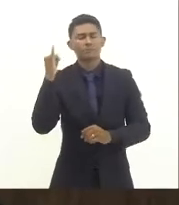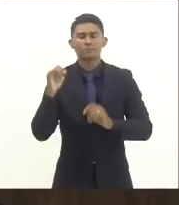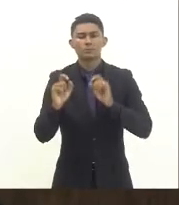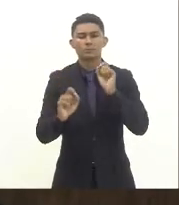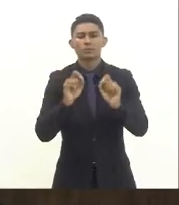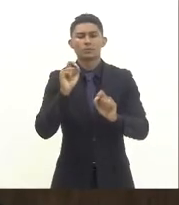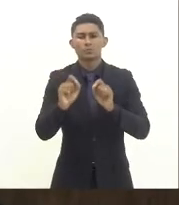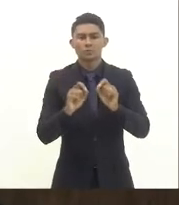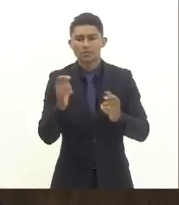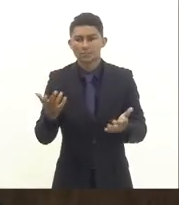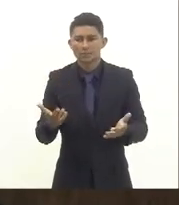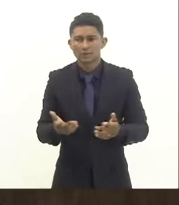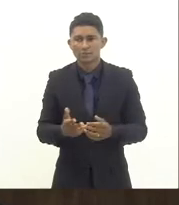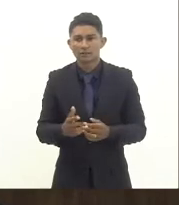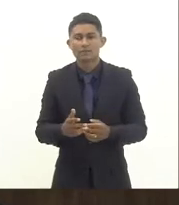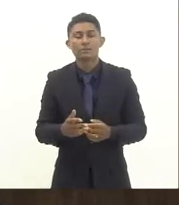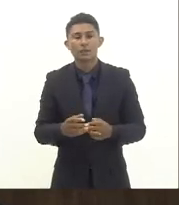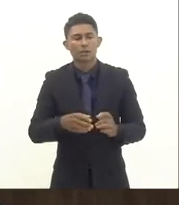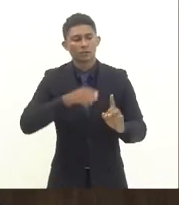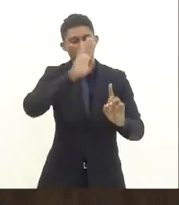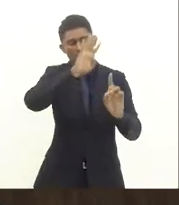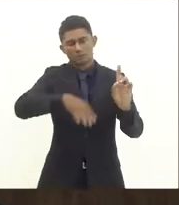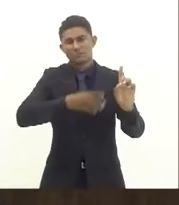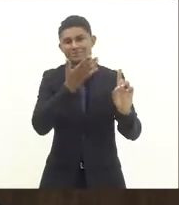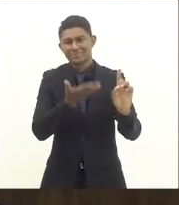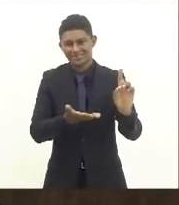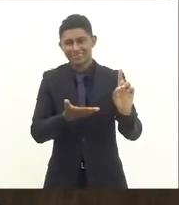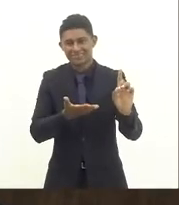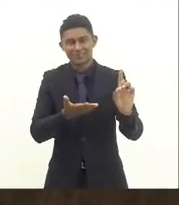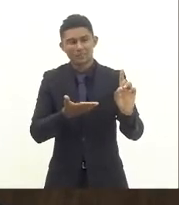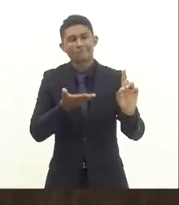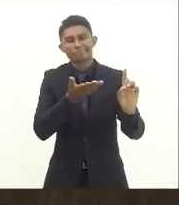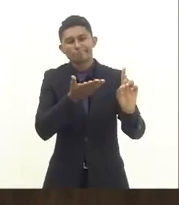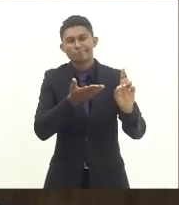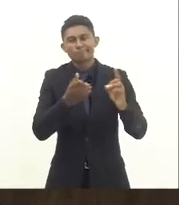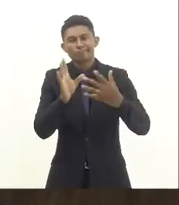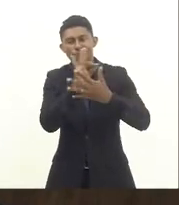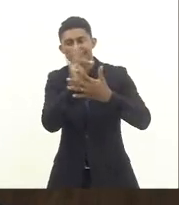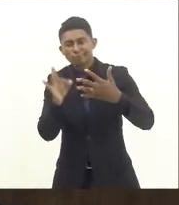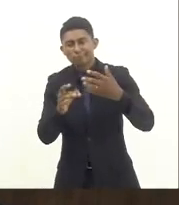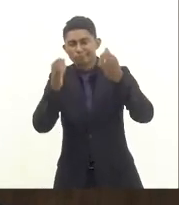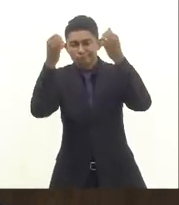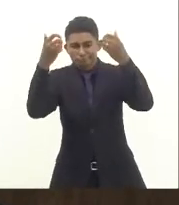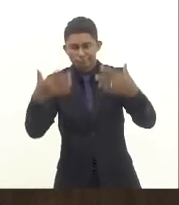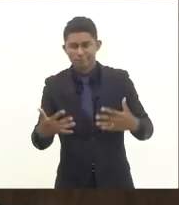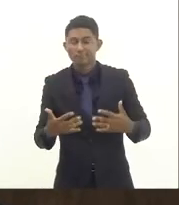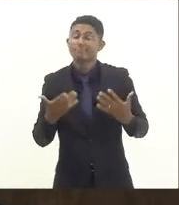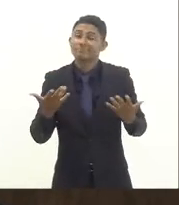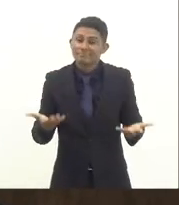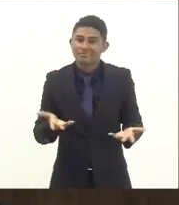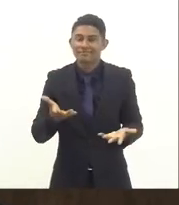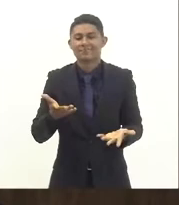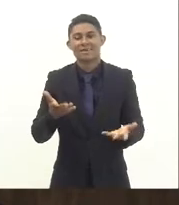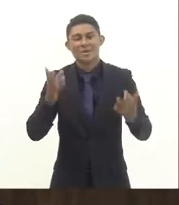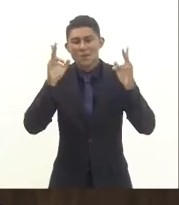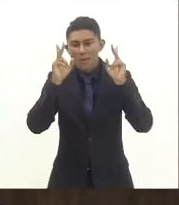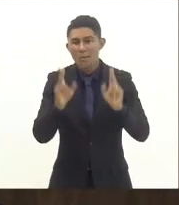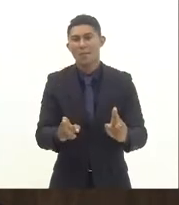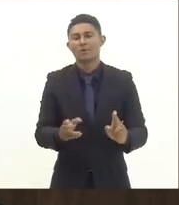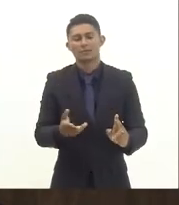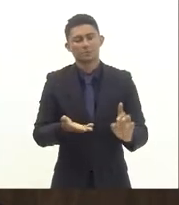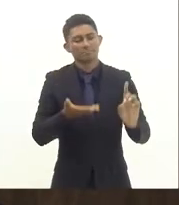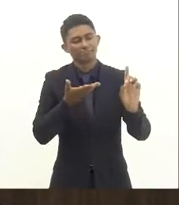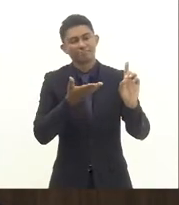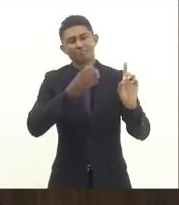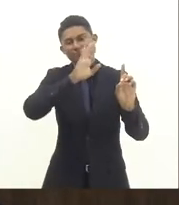clara entre a homenagem EA homenageada é o caso exato desta